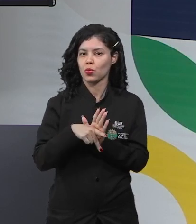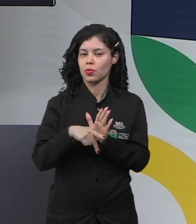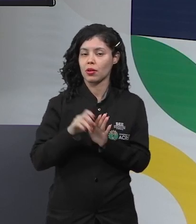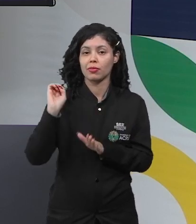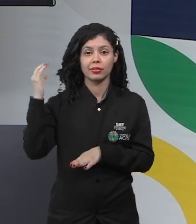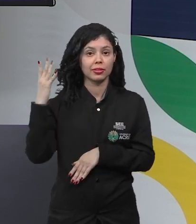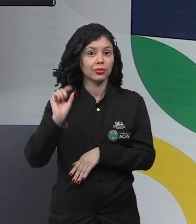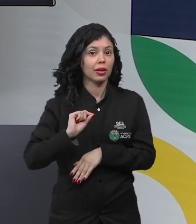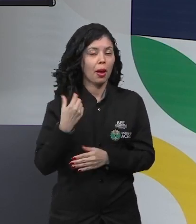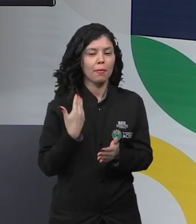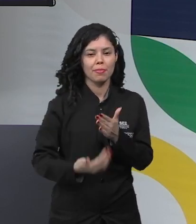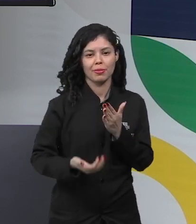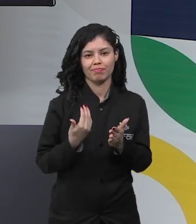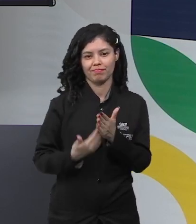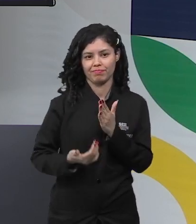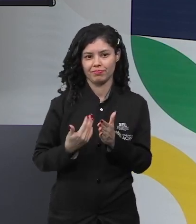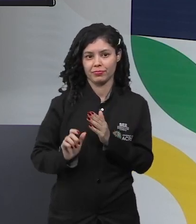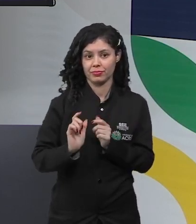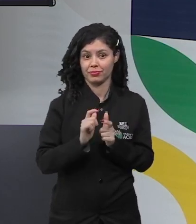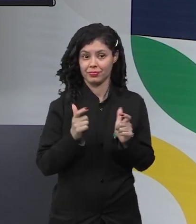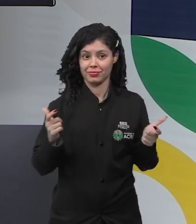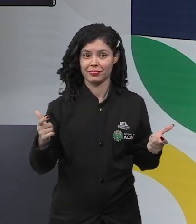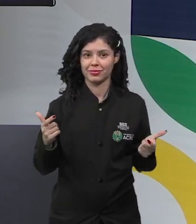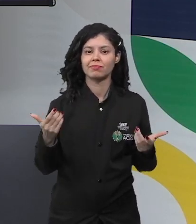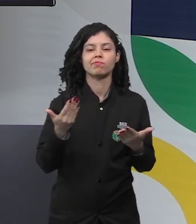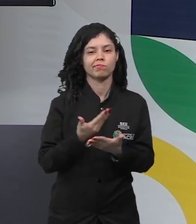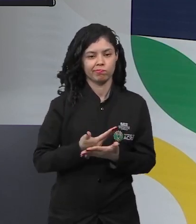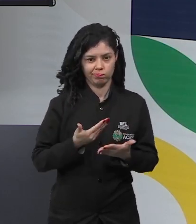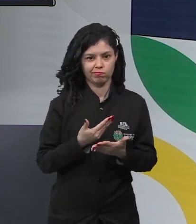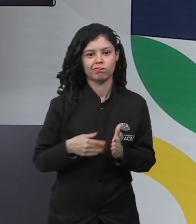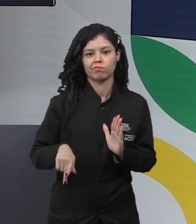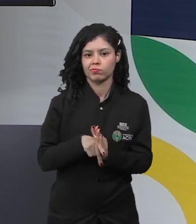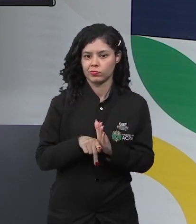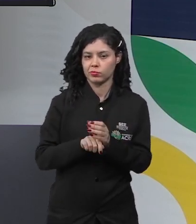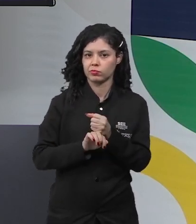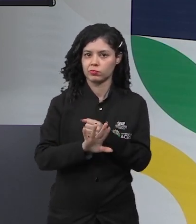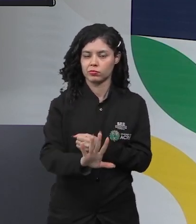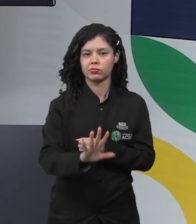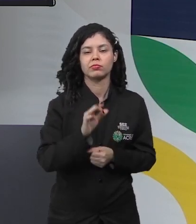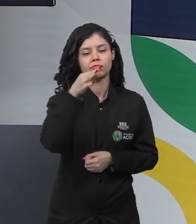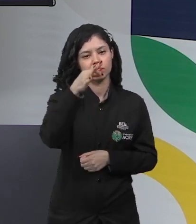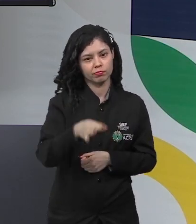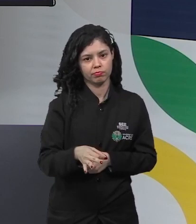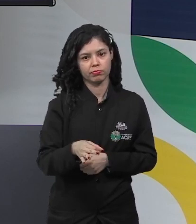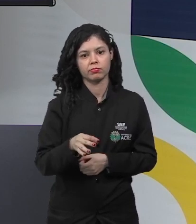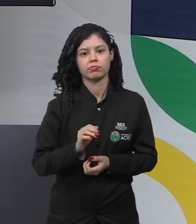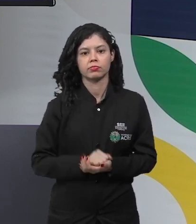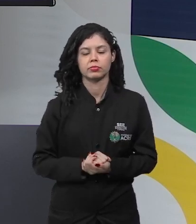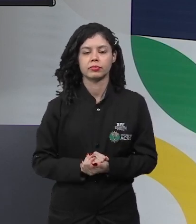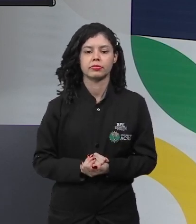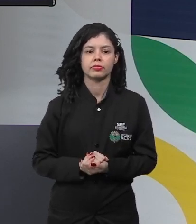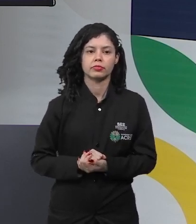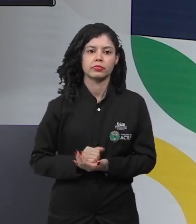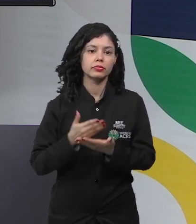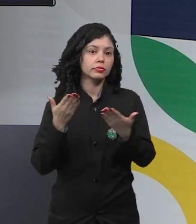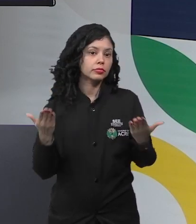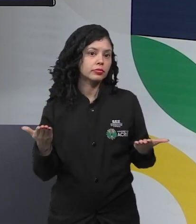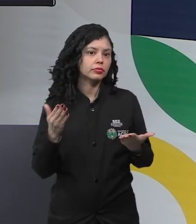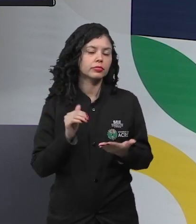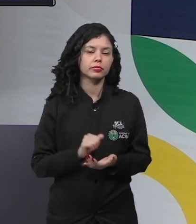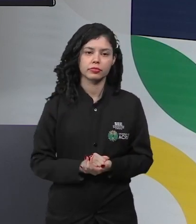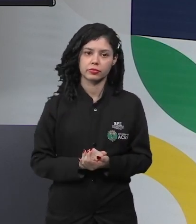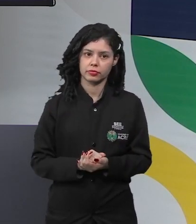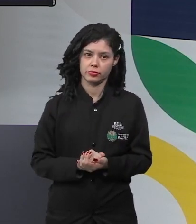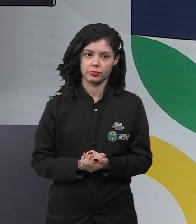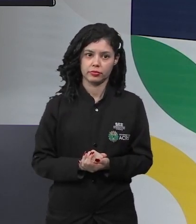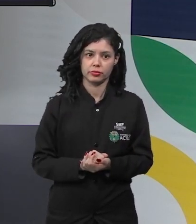dá aí uma perda muito grande de tratar esse esgoto de uma maneira correta e sustentável, tá certo? Então, essas aí são